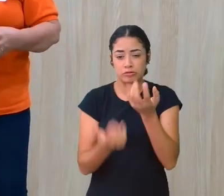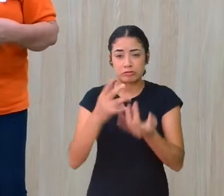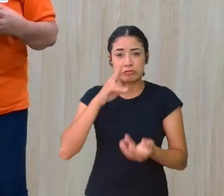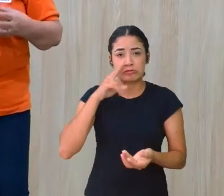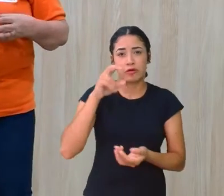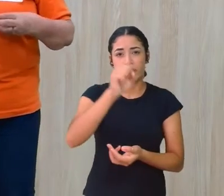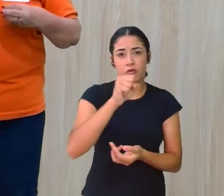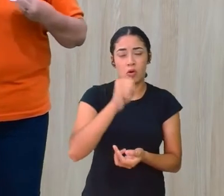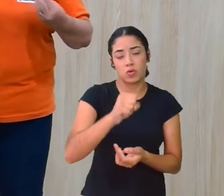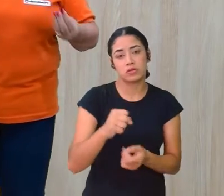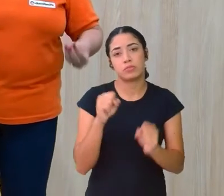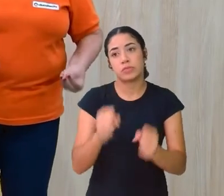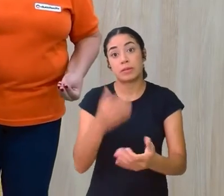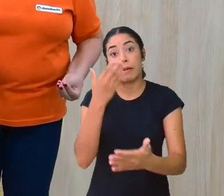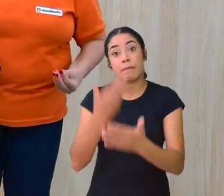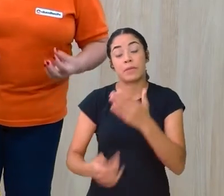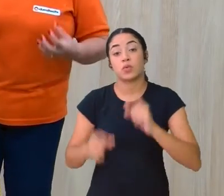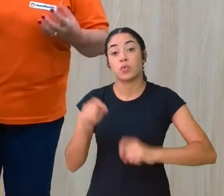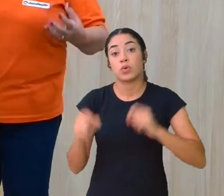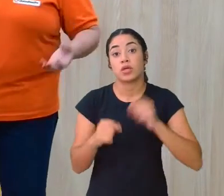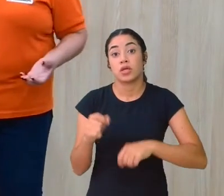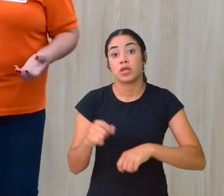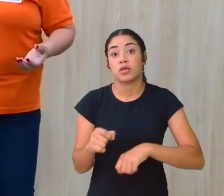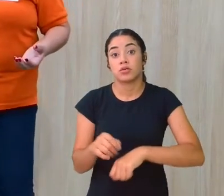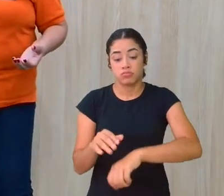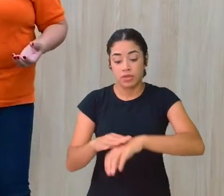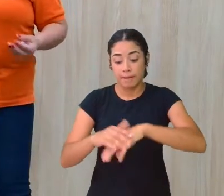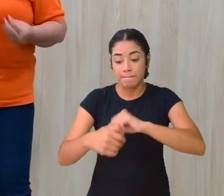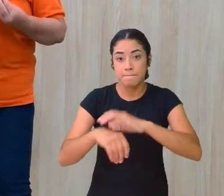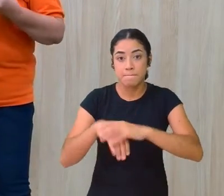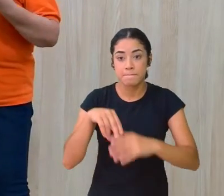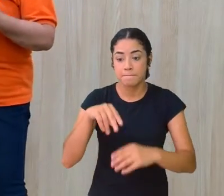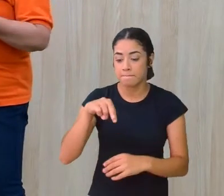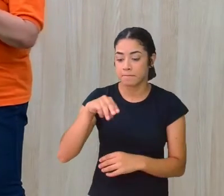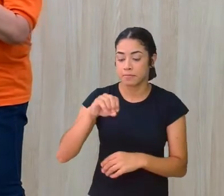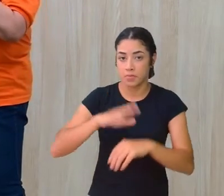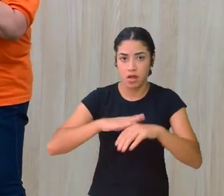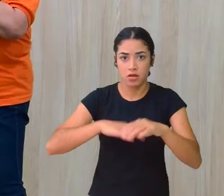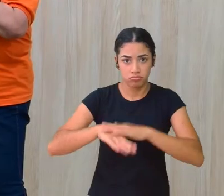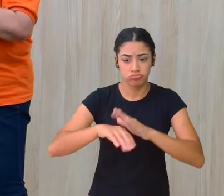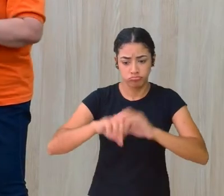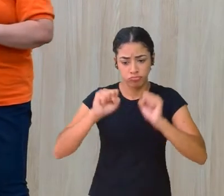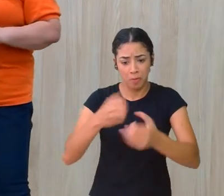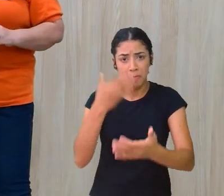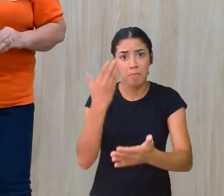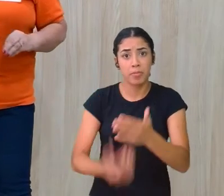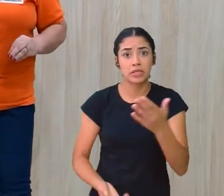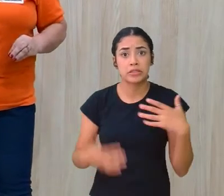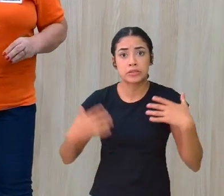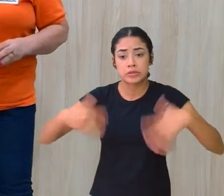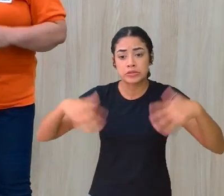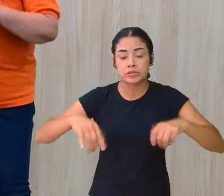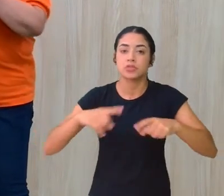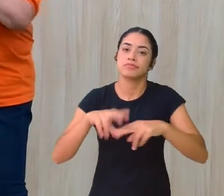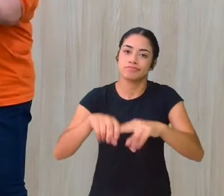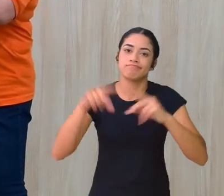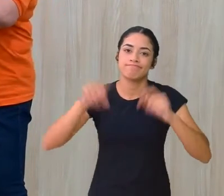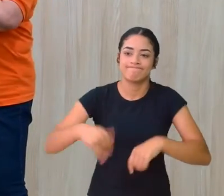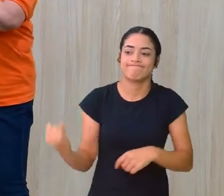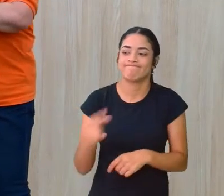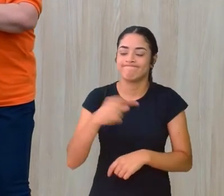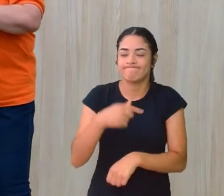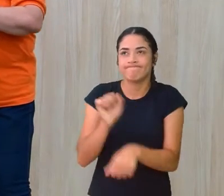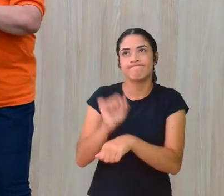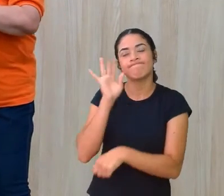venha a perder aí até mesmo a questão das mãos. Então, é muito importante a gente parar um pouquinho para pensar, não só